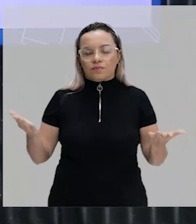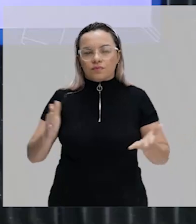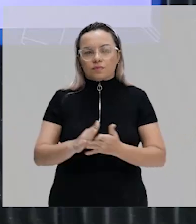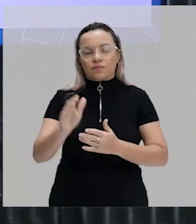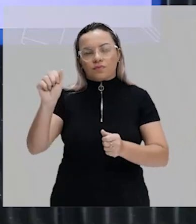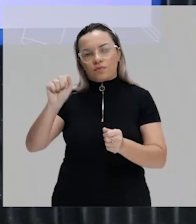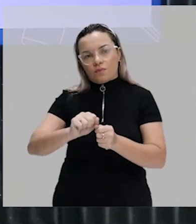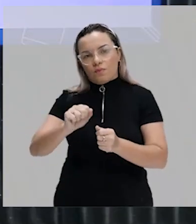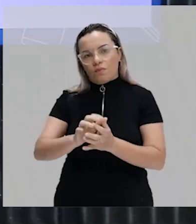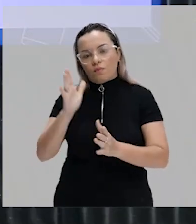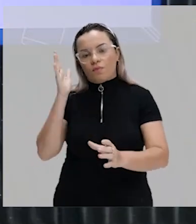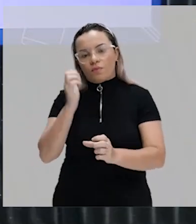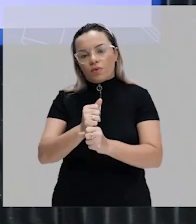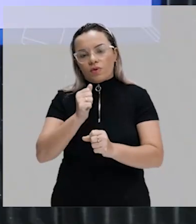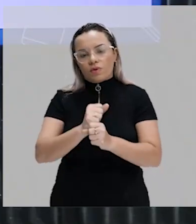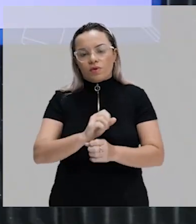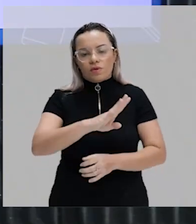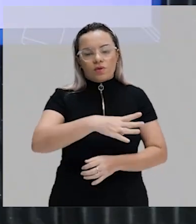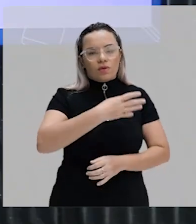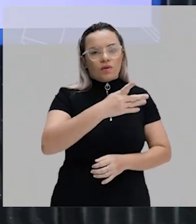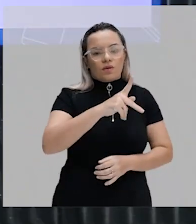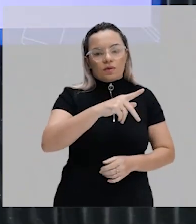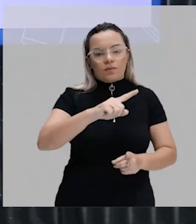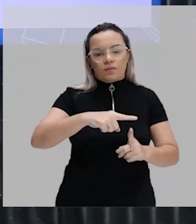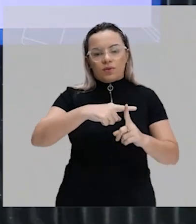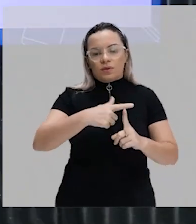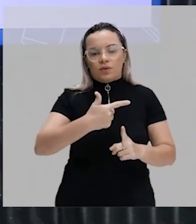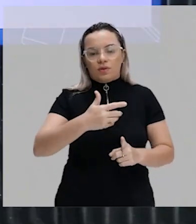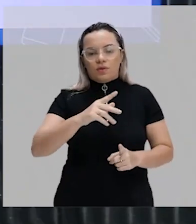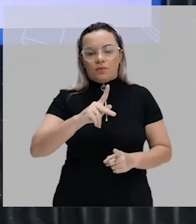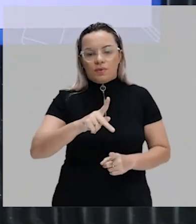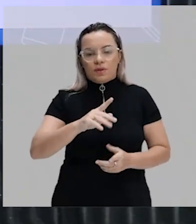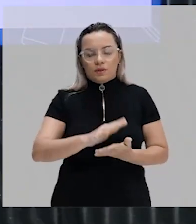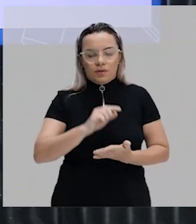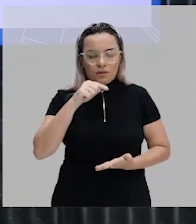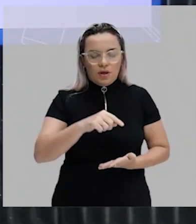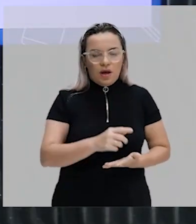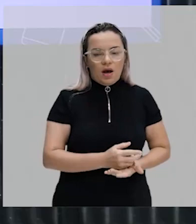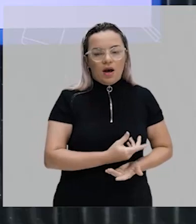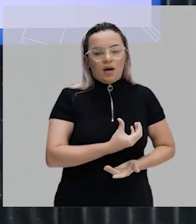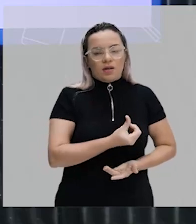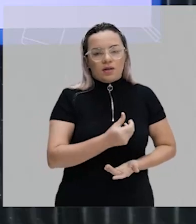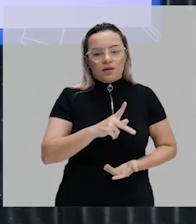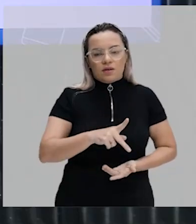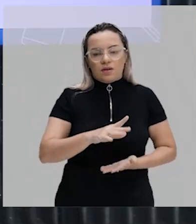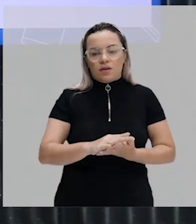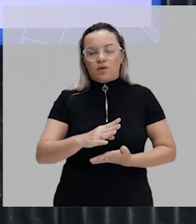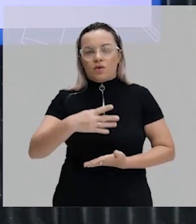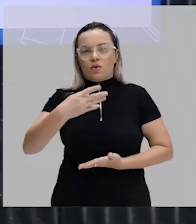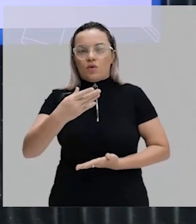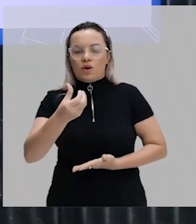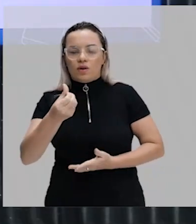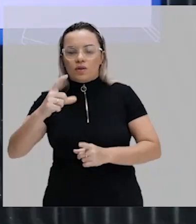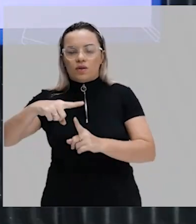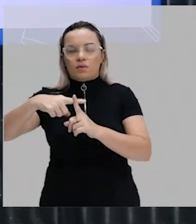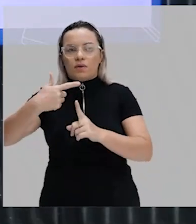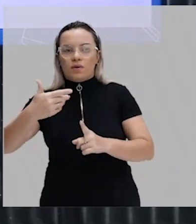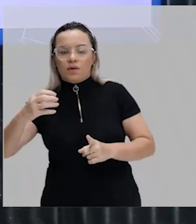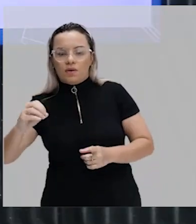vou fazer nossas continhas, né? 4P mais 2P dá 6P, e o 46 mais o 20